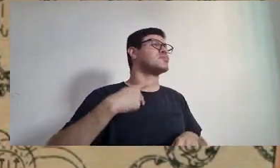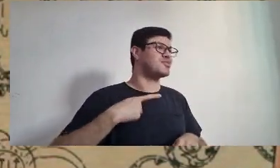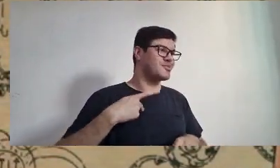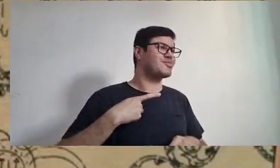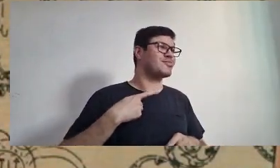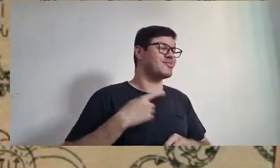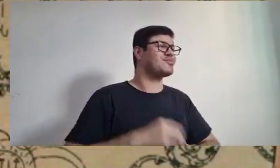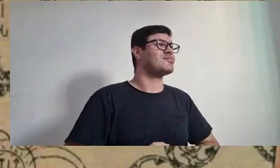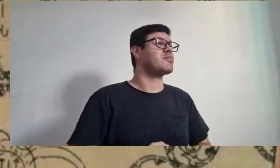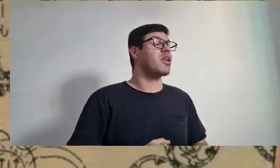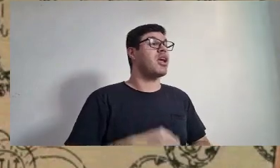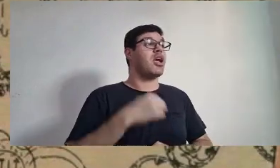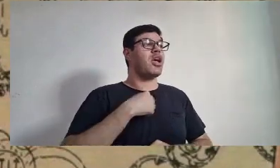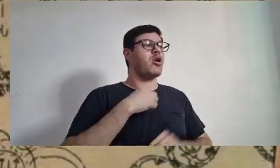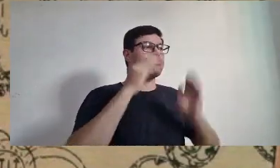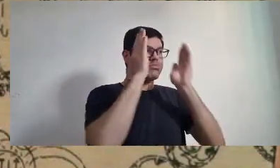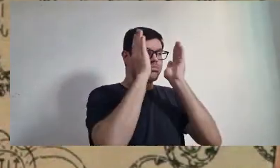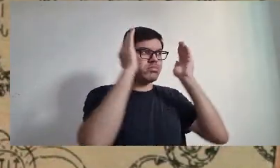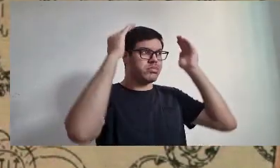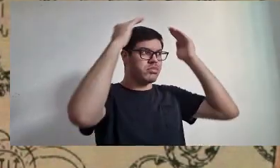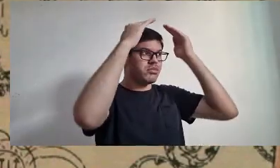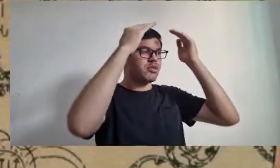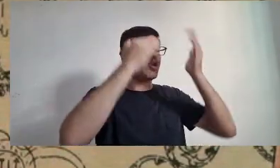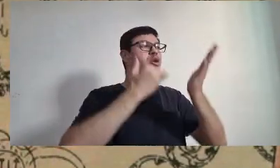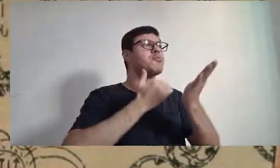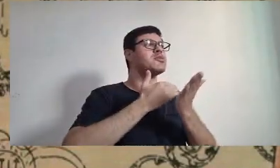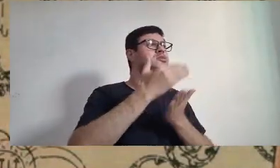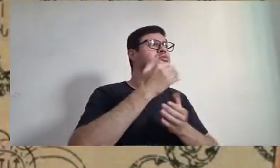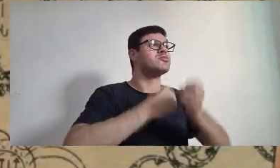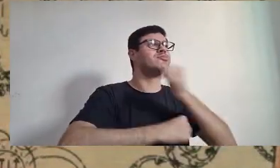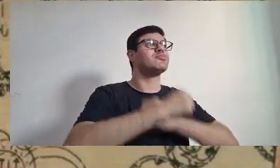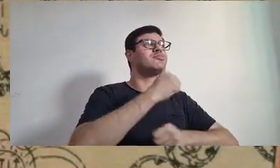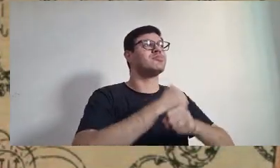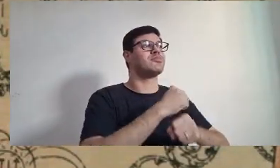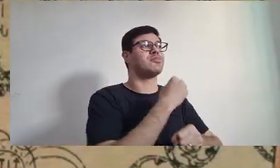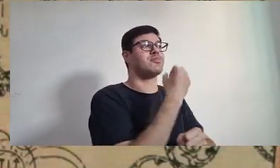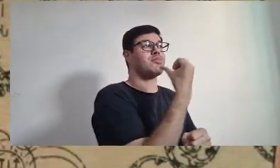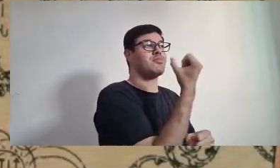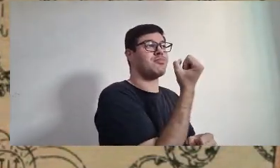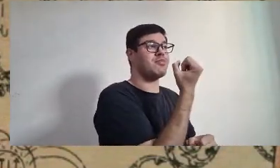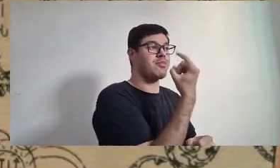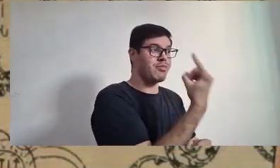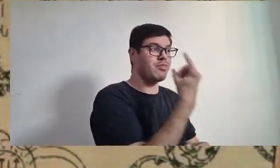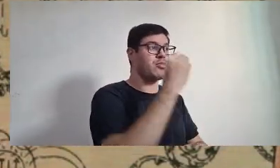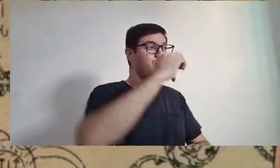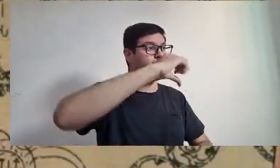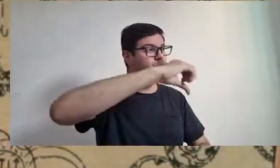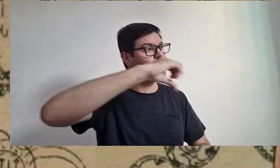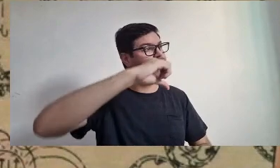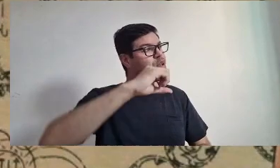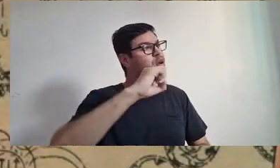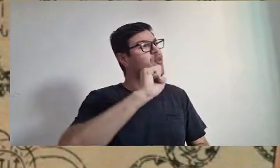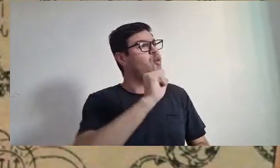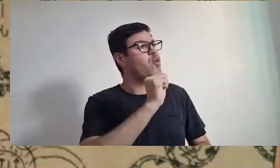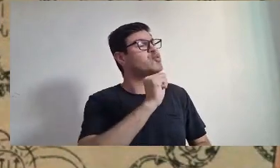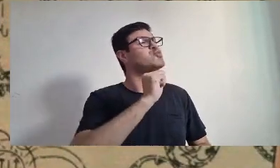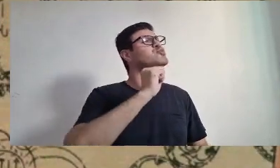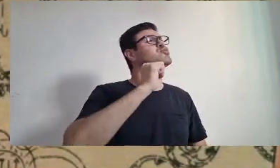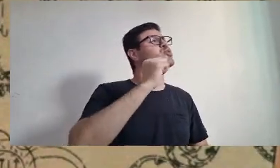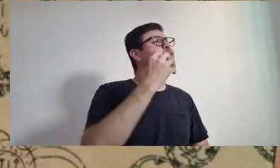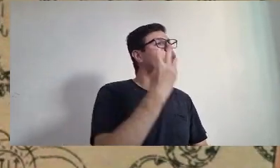sou bispo desde 84, início de 85, que eu